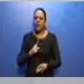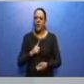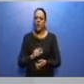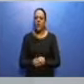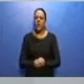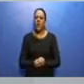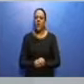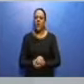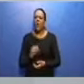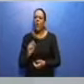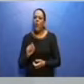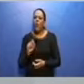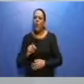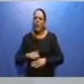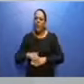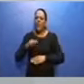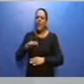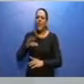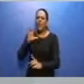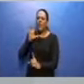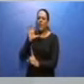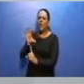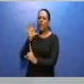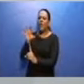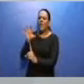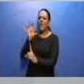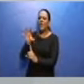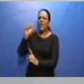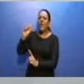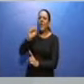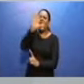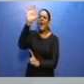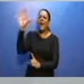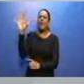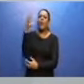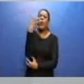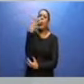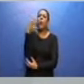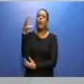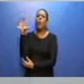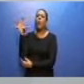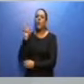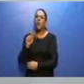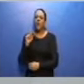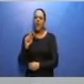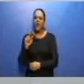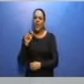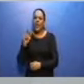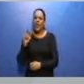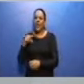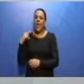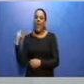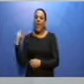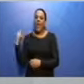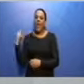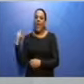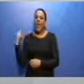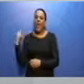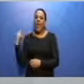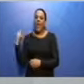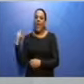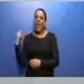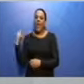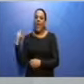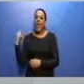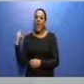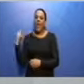fatores climáticos, né, que influenciam aí o clima nessa região? A latitude, a altitude, as massas de